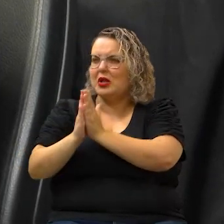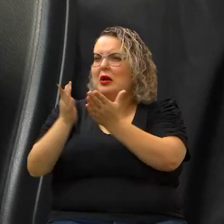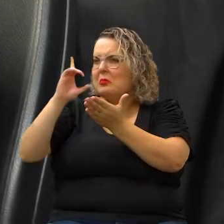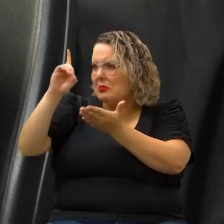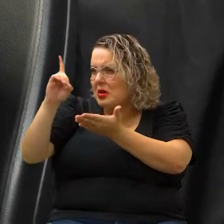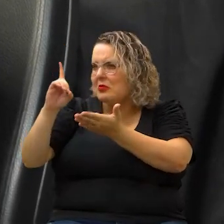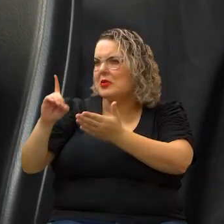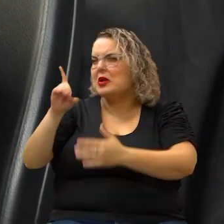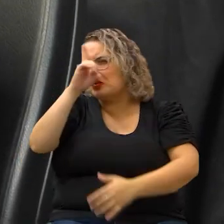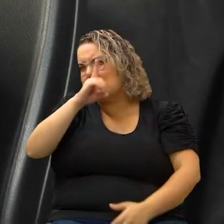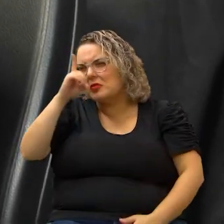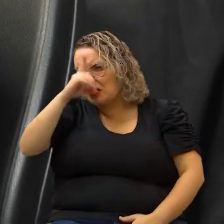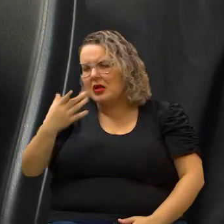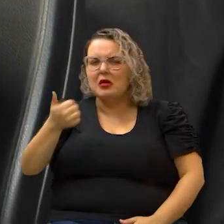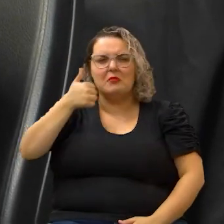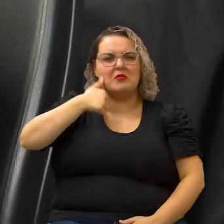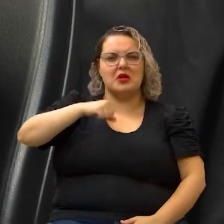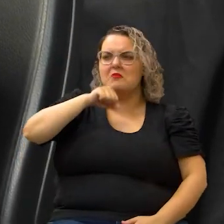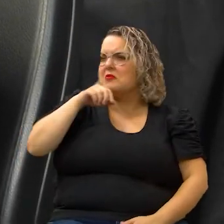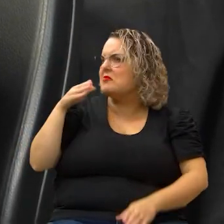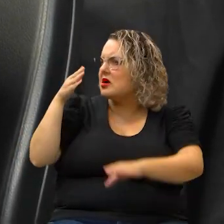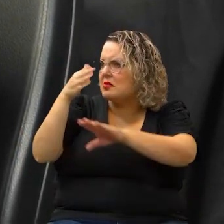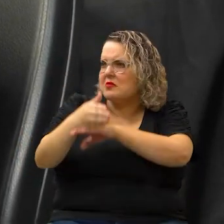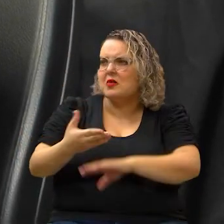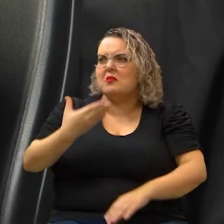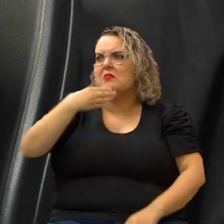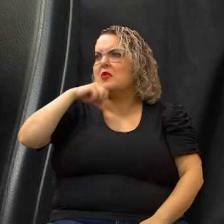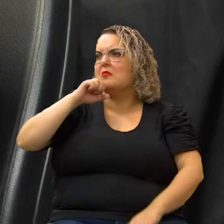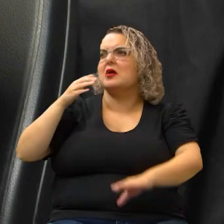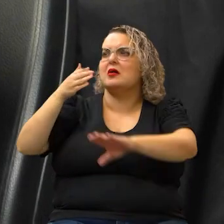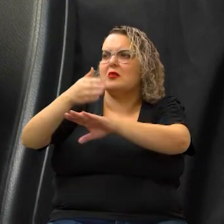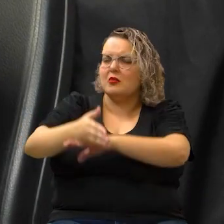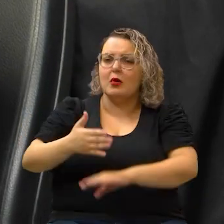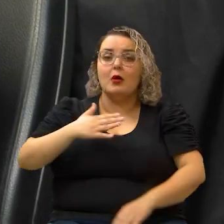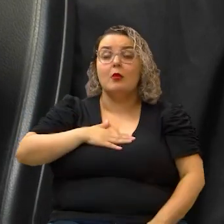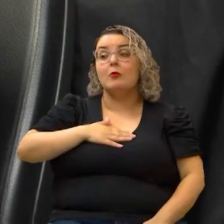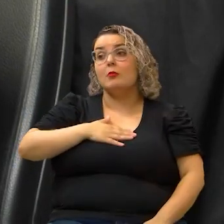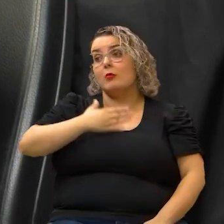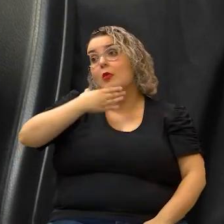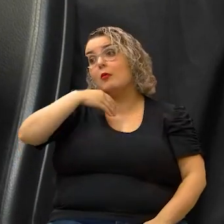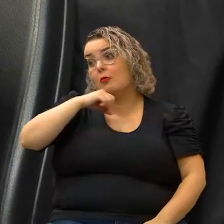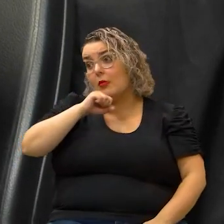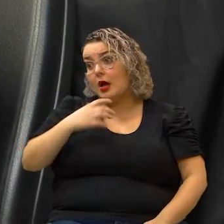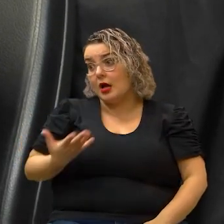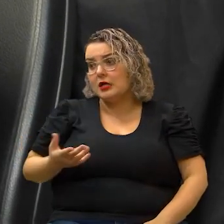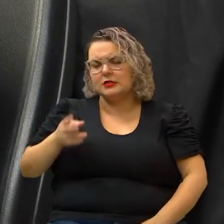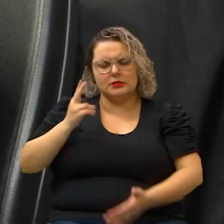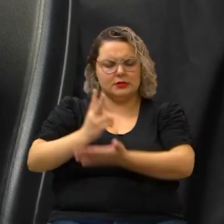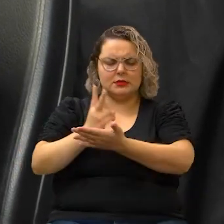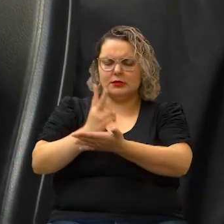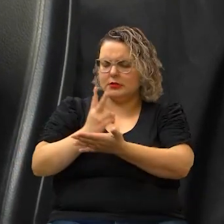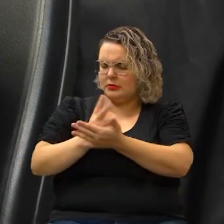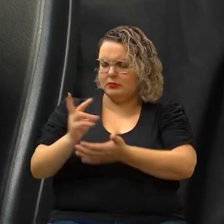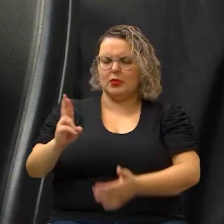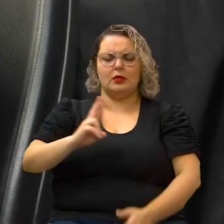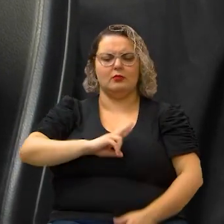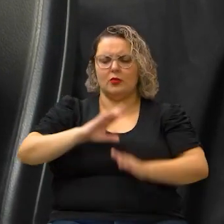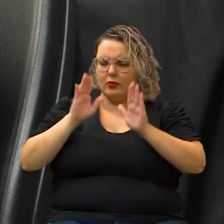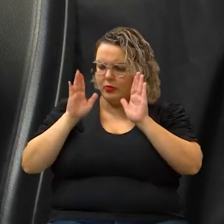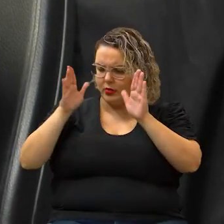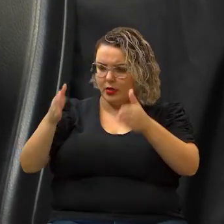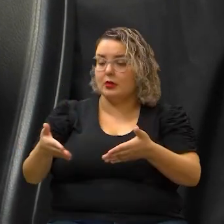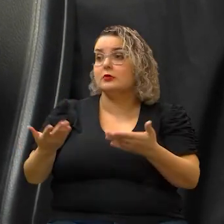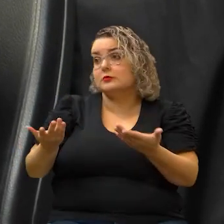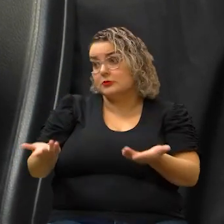minha mãe sempre participava, meu pai sempre participou. Meu pai sempre foi muito religioso, né? Mesmo ele sempre foi muito dedicado.